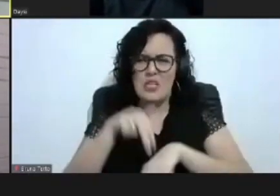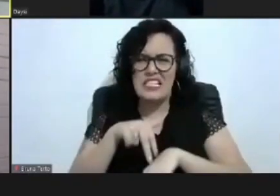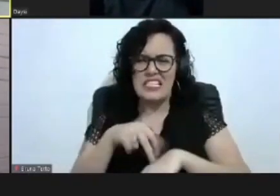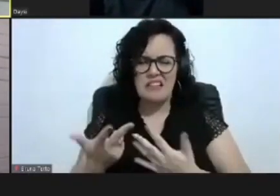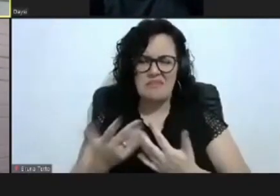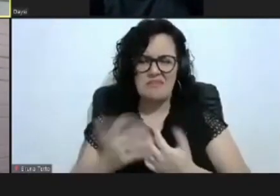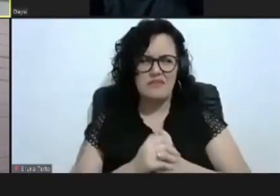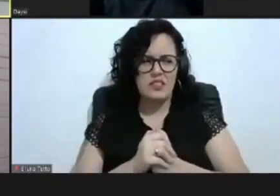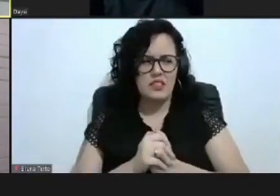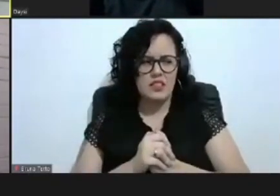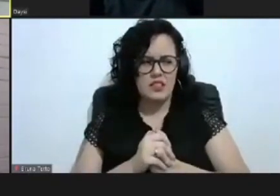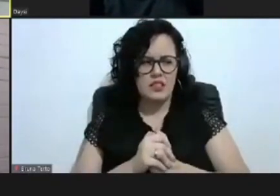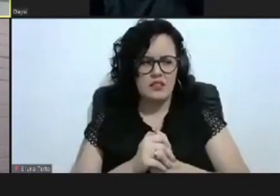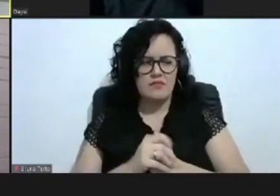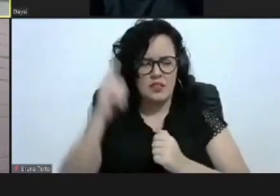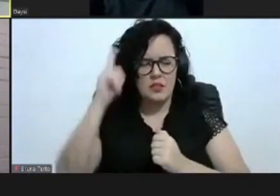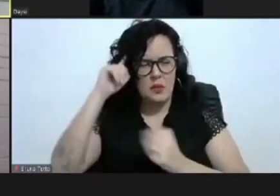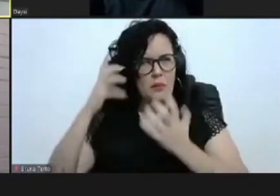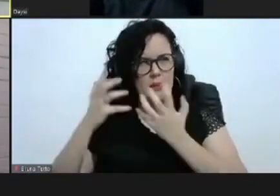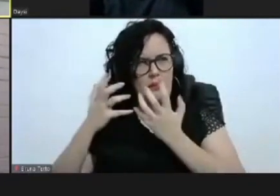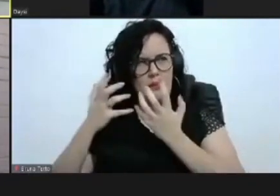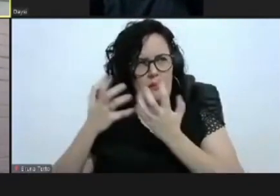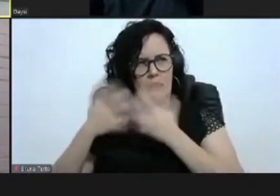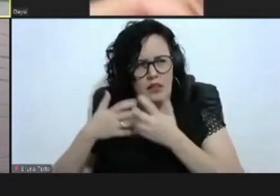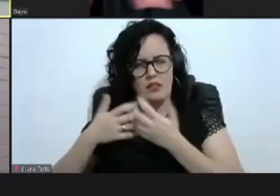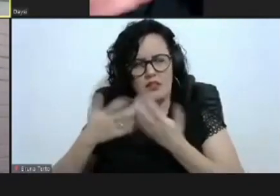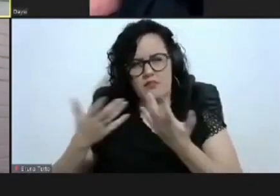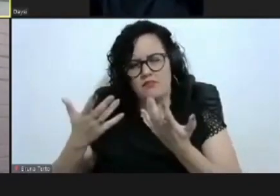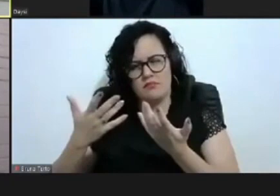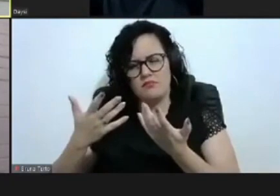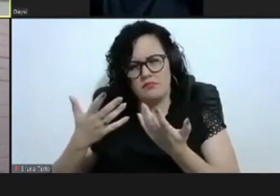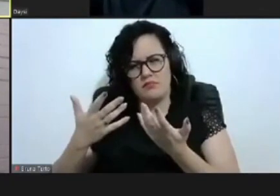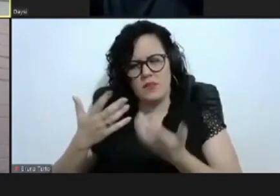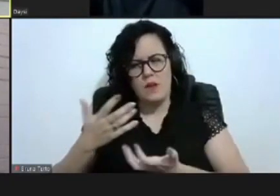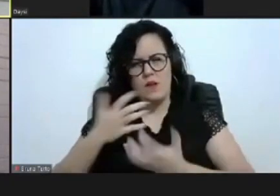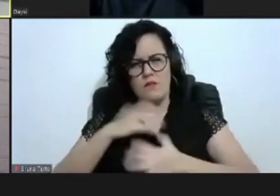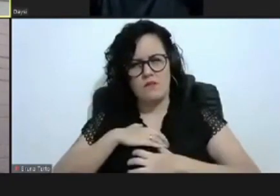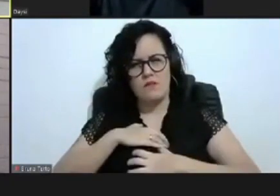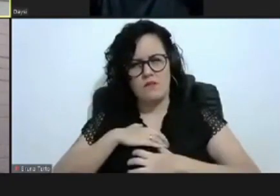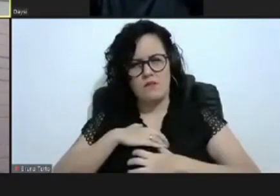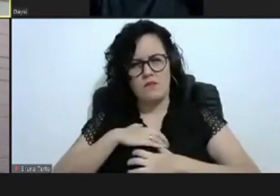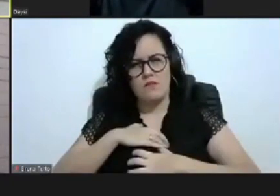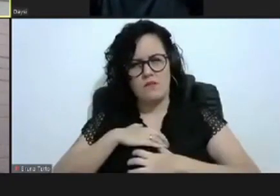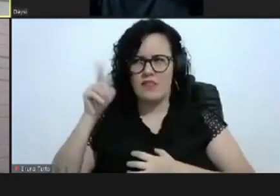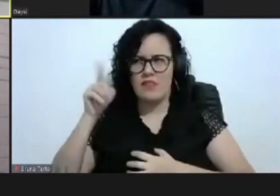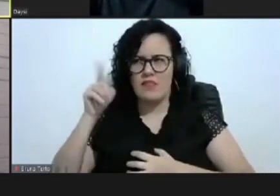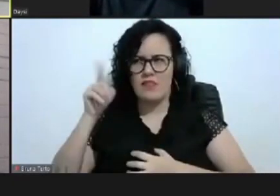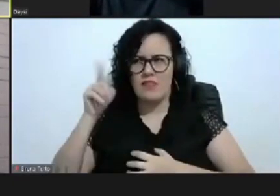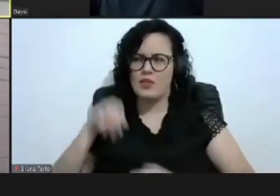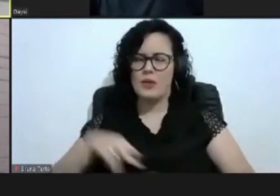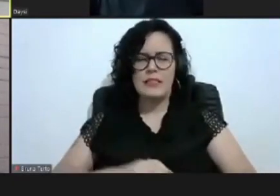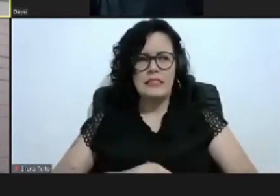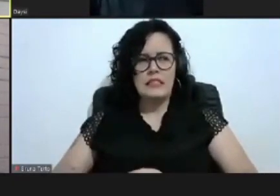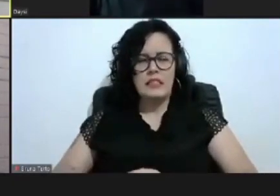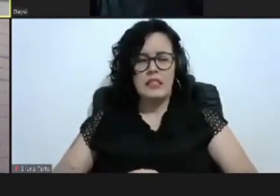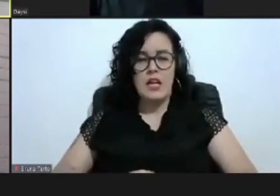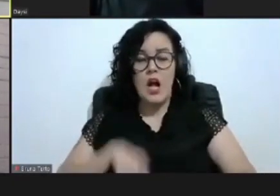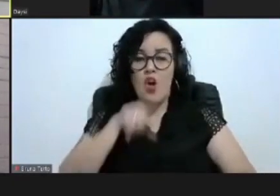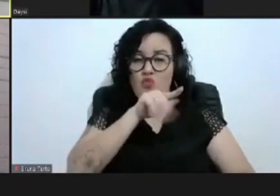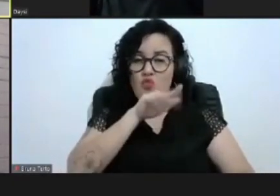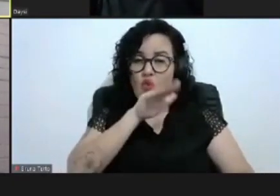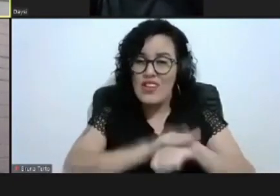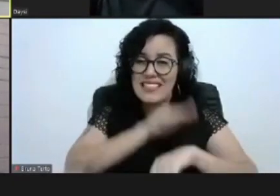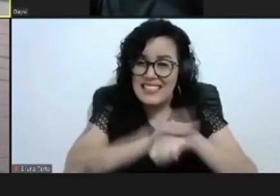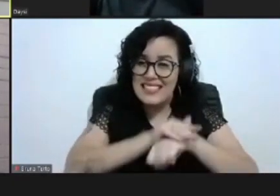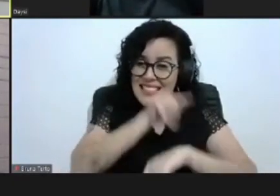do pensamento até, né? Além da postura editorial da Amazon, você, que é uma poetisa,